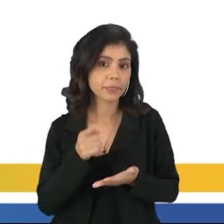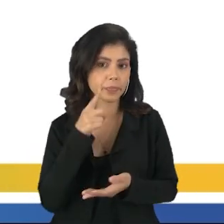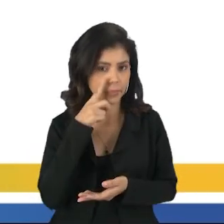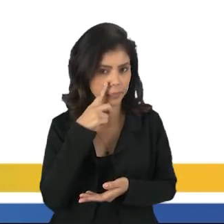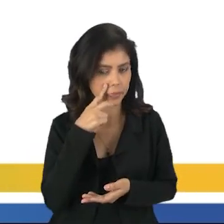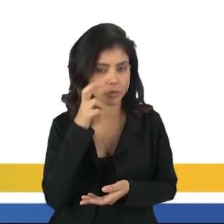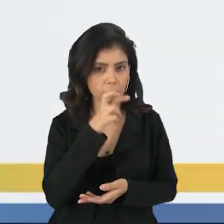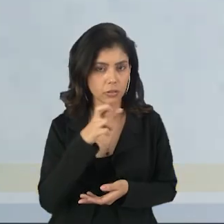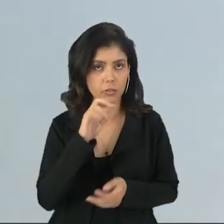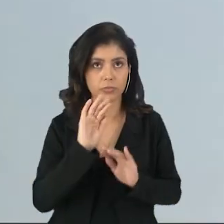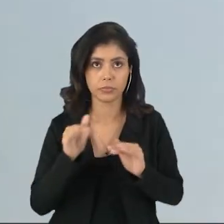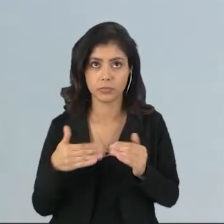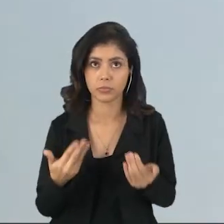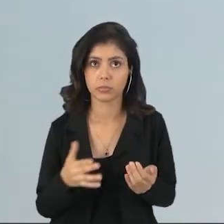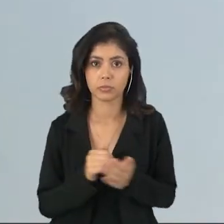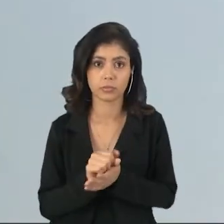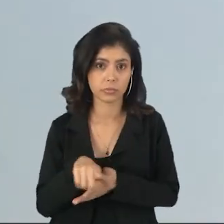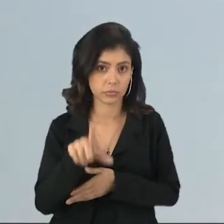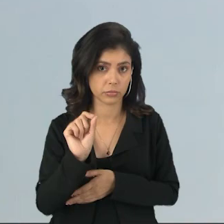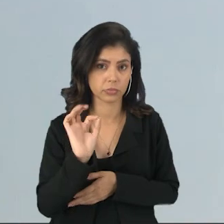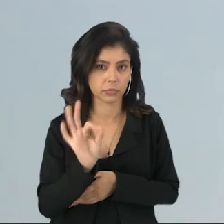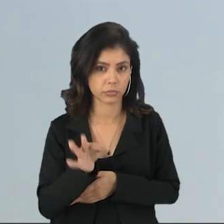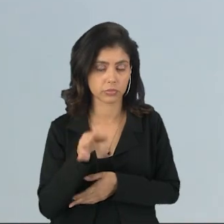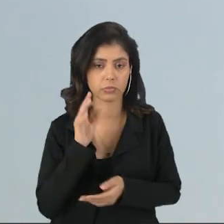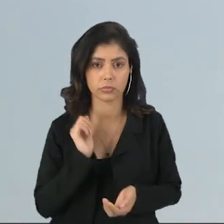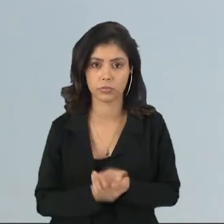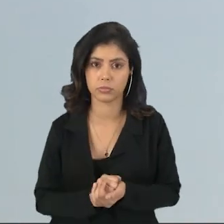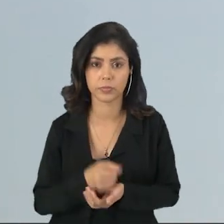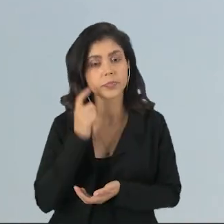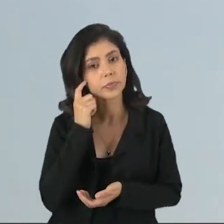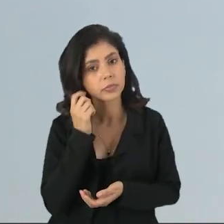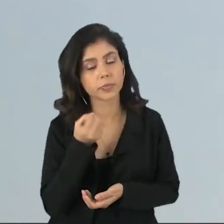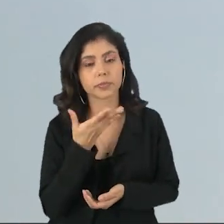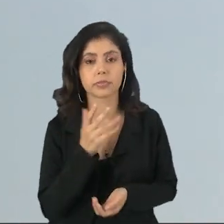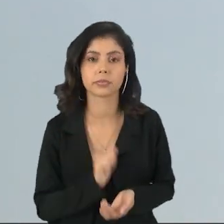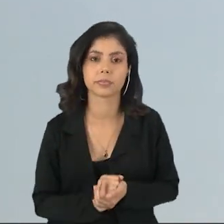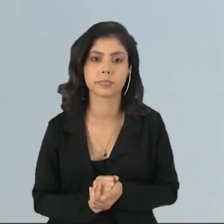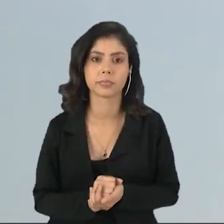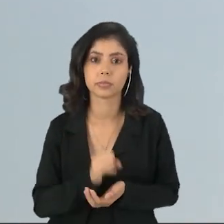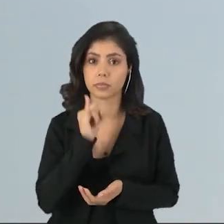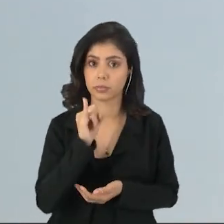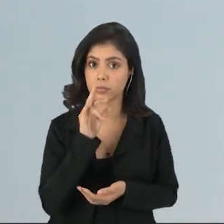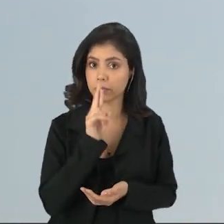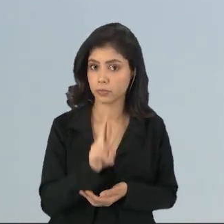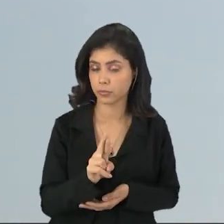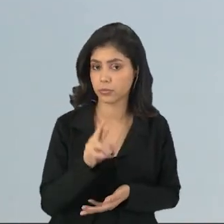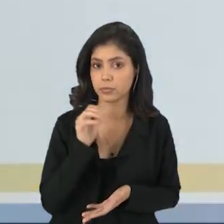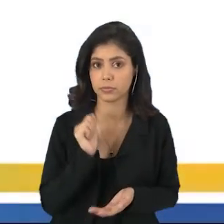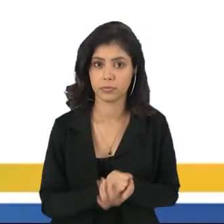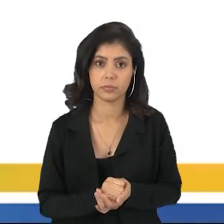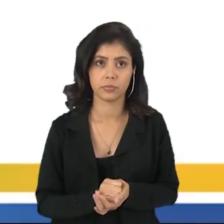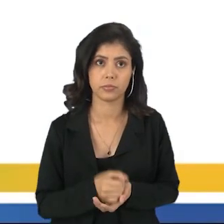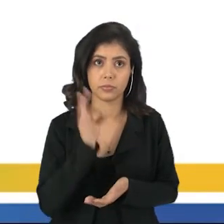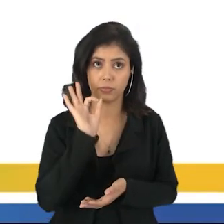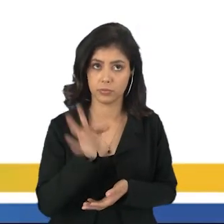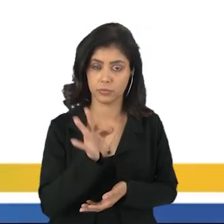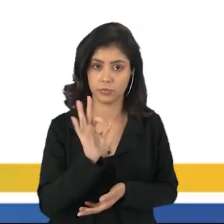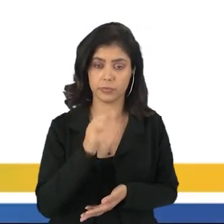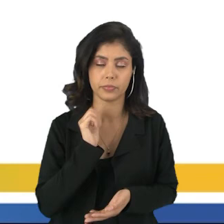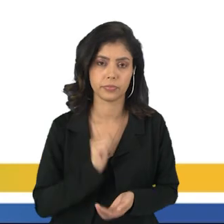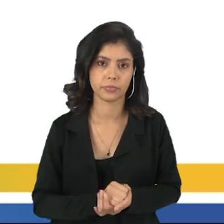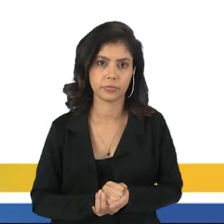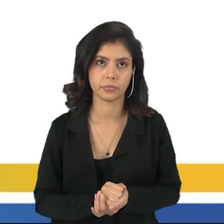mares e oceanos. E aí, você analisou? Qual é a alternativa que está correta? Pensou bem? Então, se